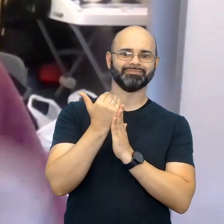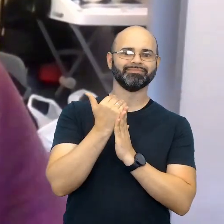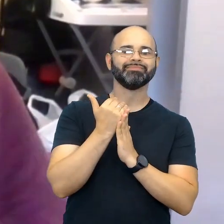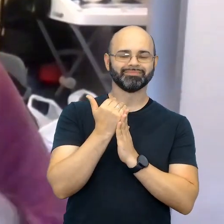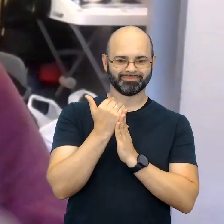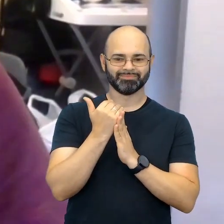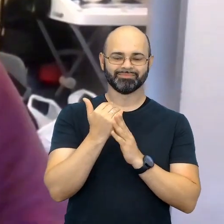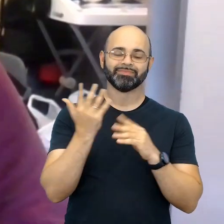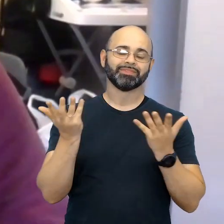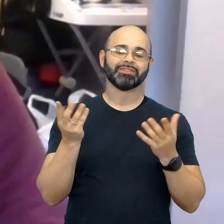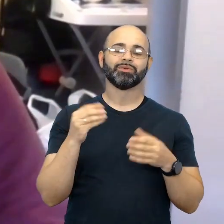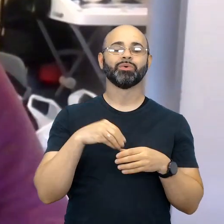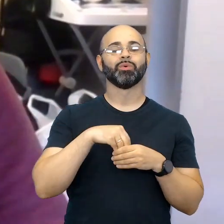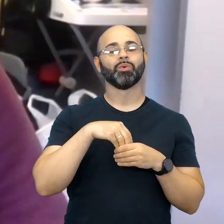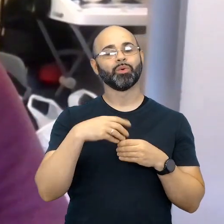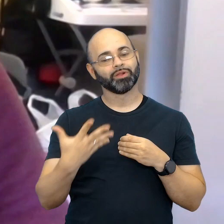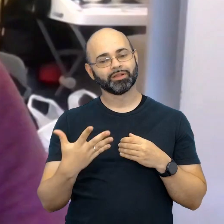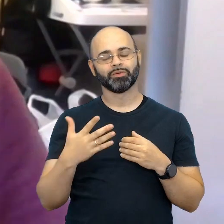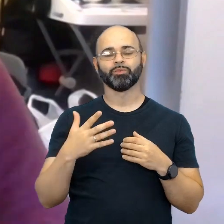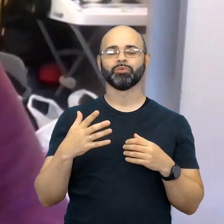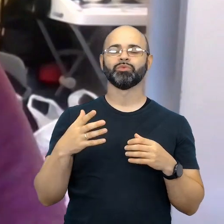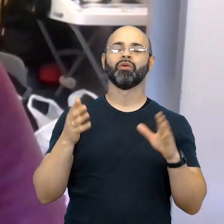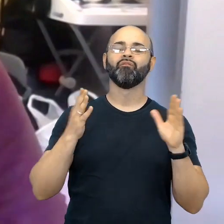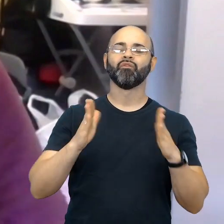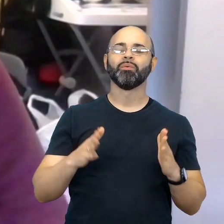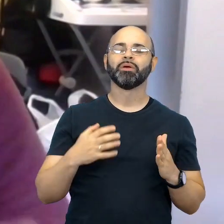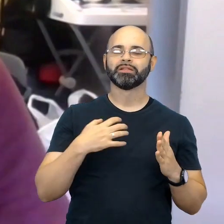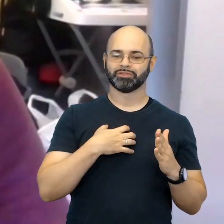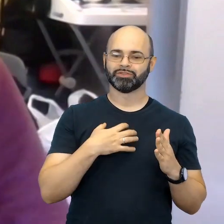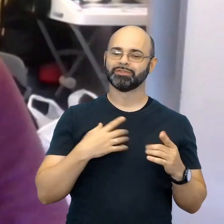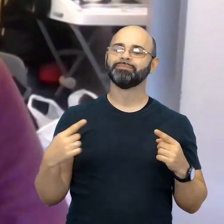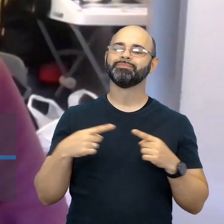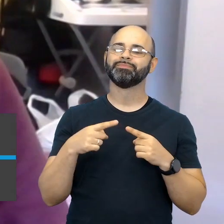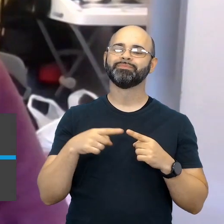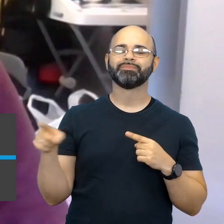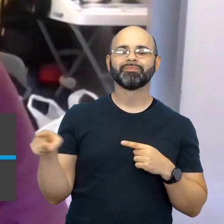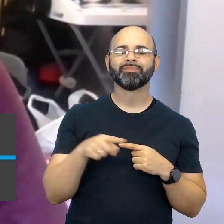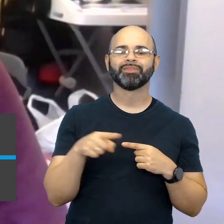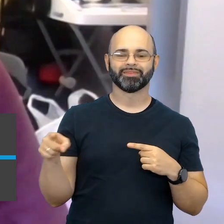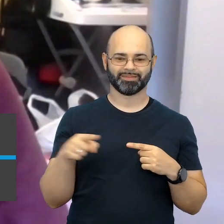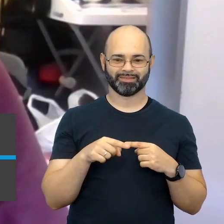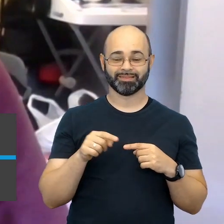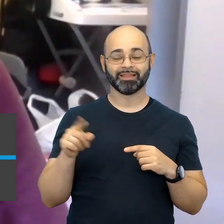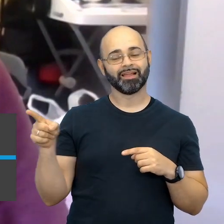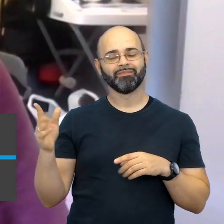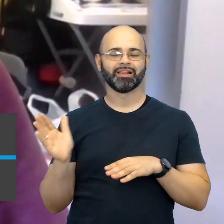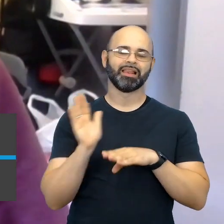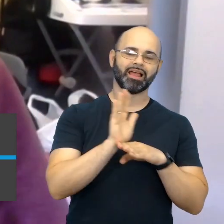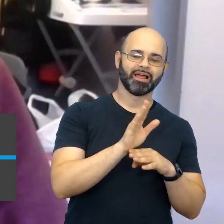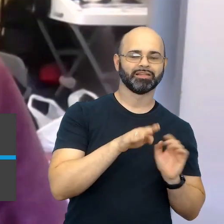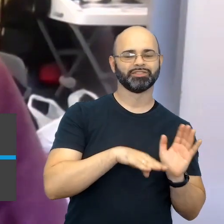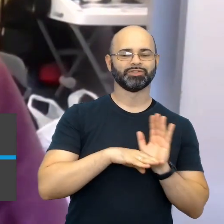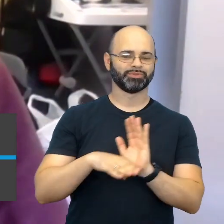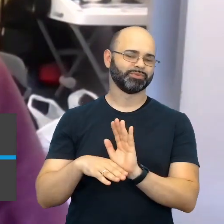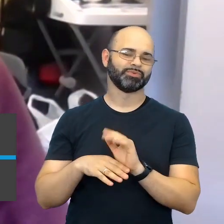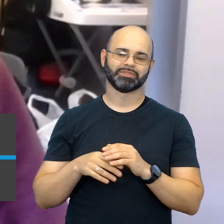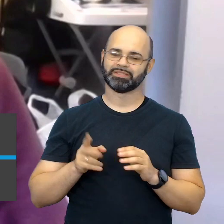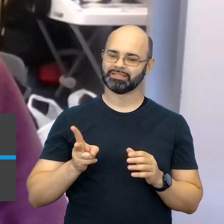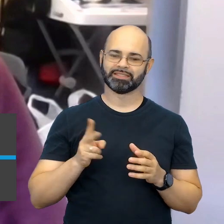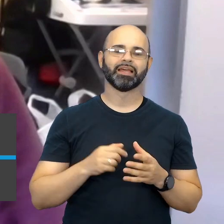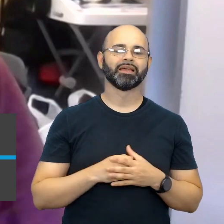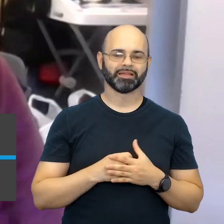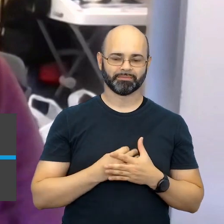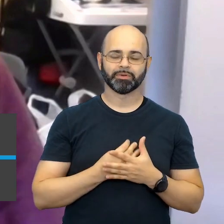e o formato eles vão acabar se conversando muito e um vai acabar mudando o outro. Mas Muito bacana.